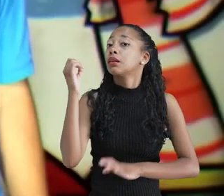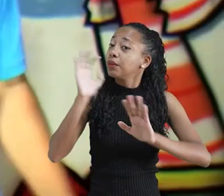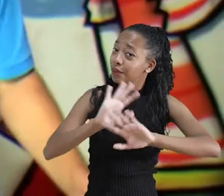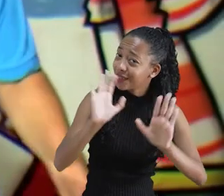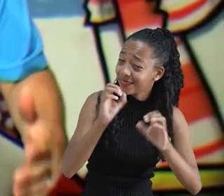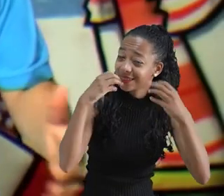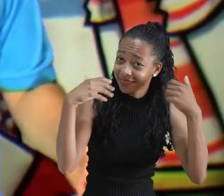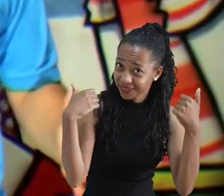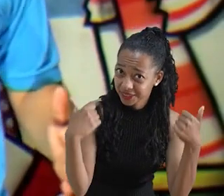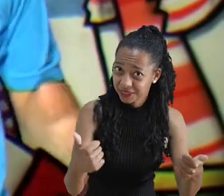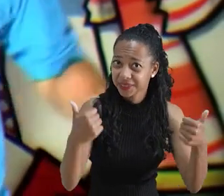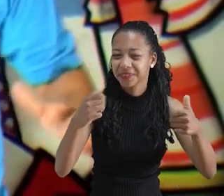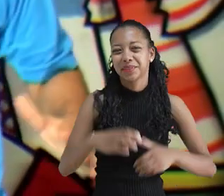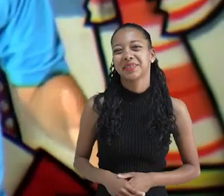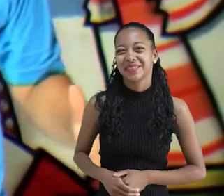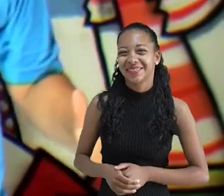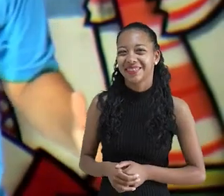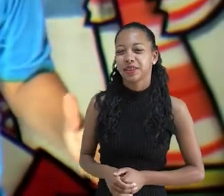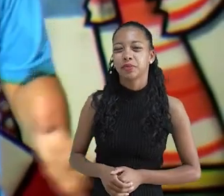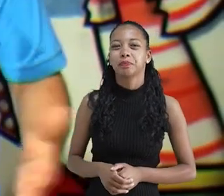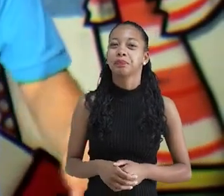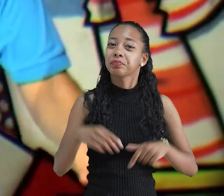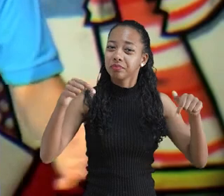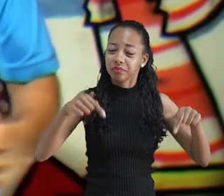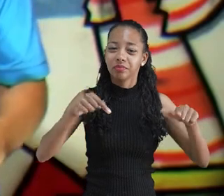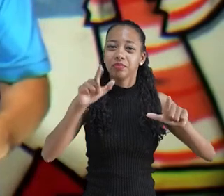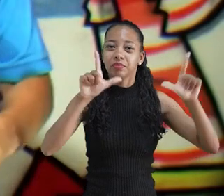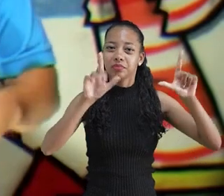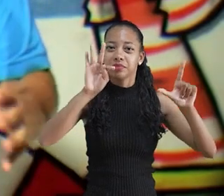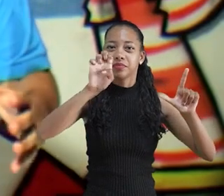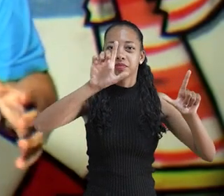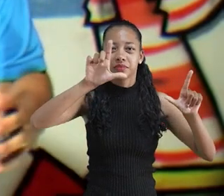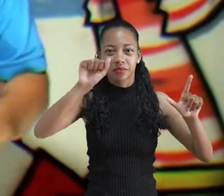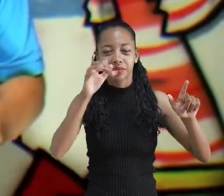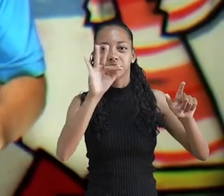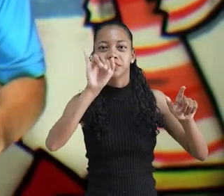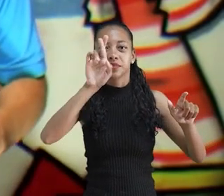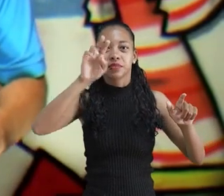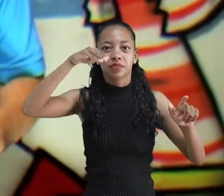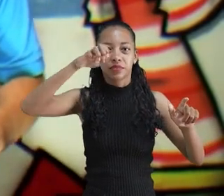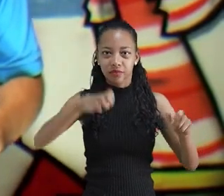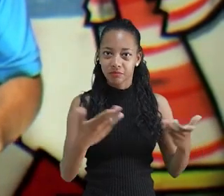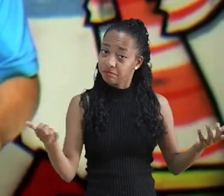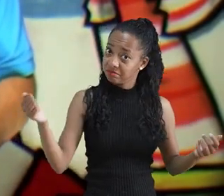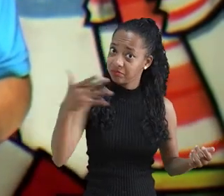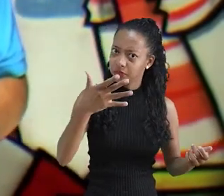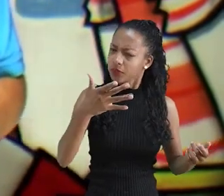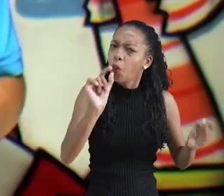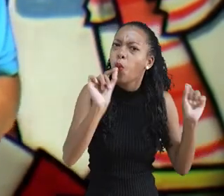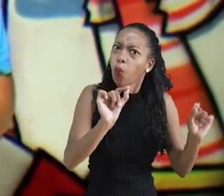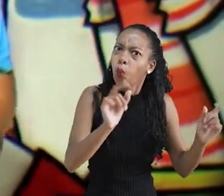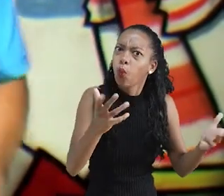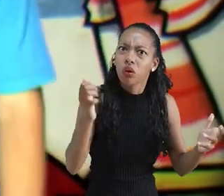bom dia boa tarde boa noite quem sabe vai ter boa madrugada o tela firme tá no ar Depois de muita espera mas o que é o tel